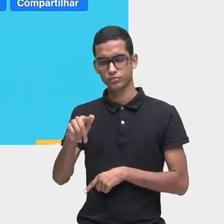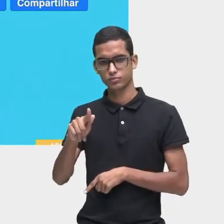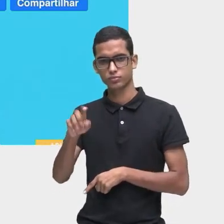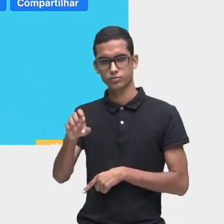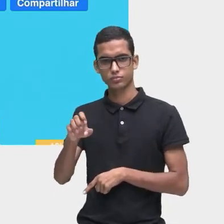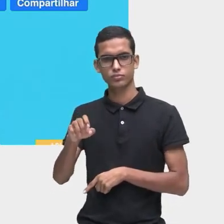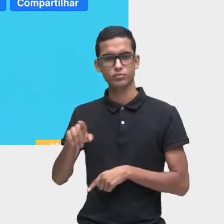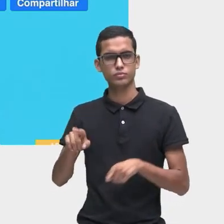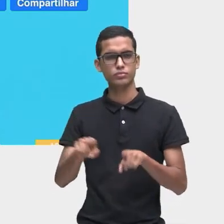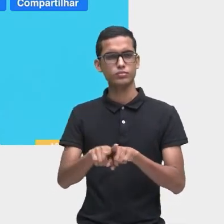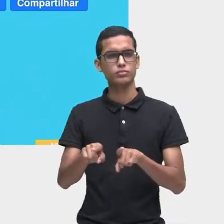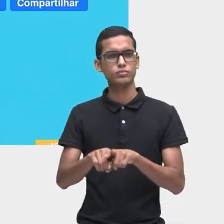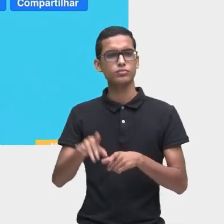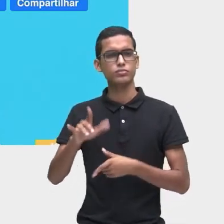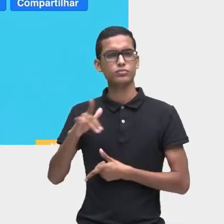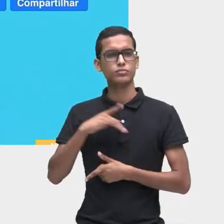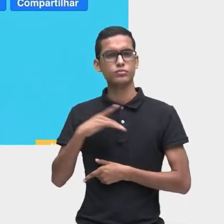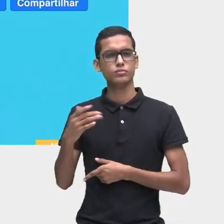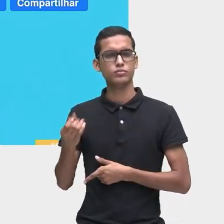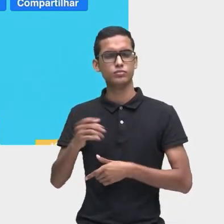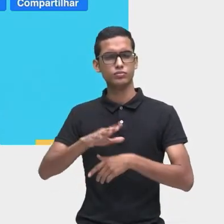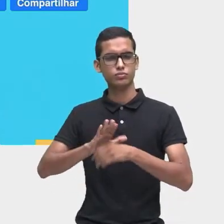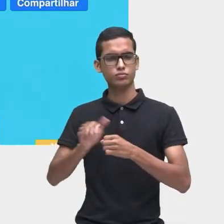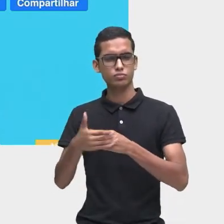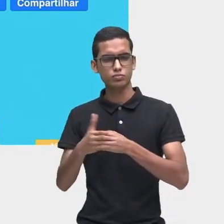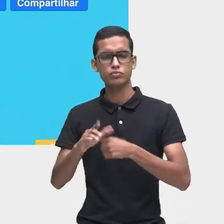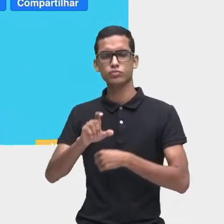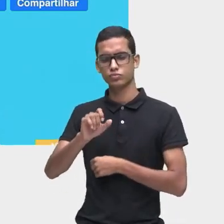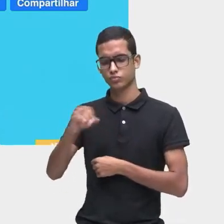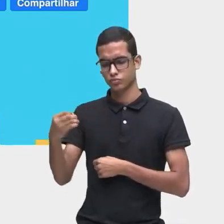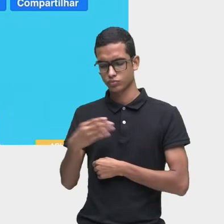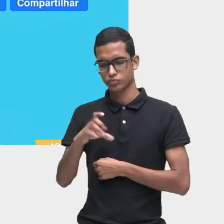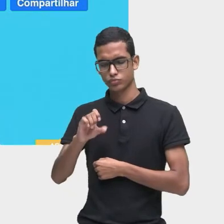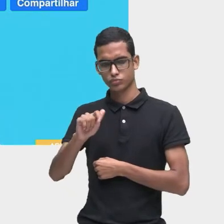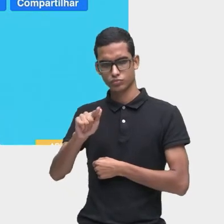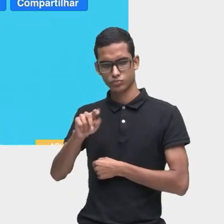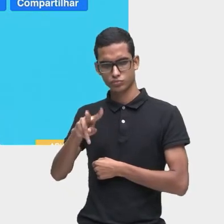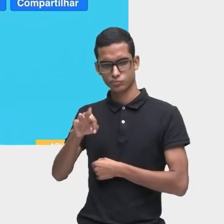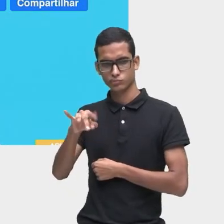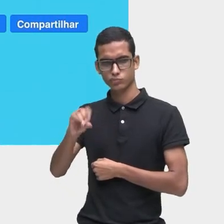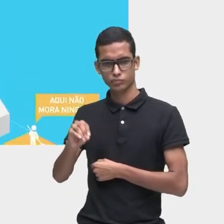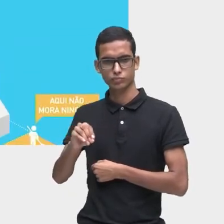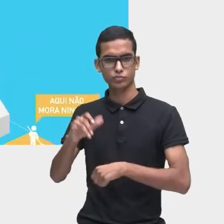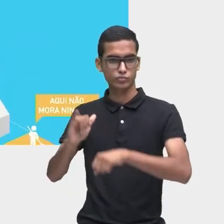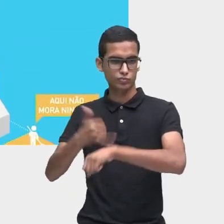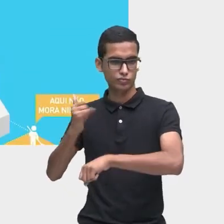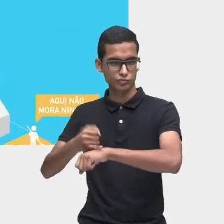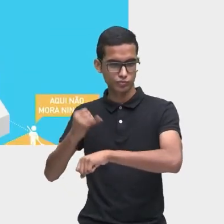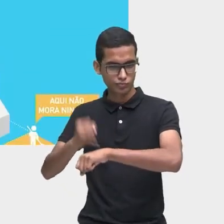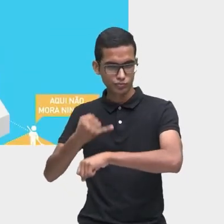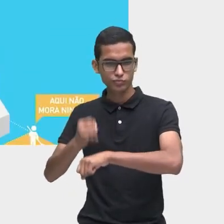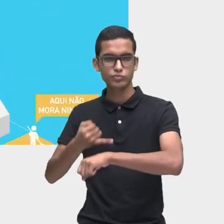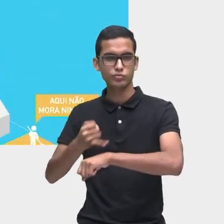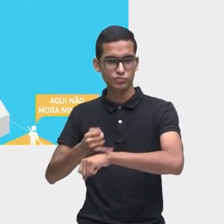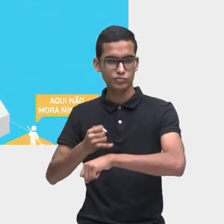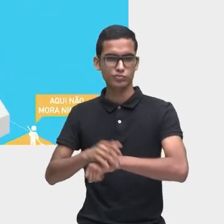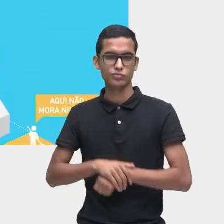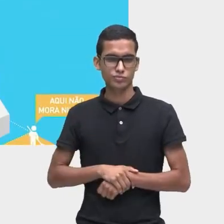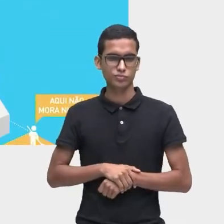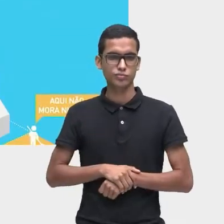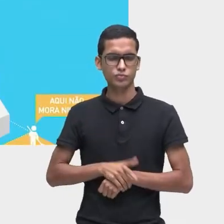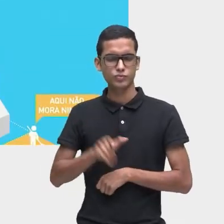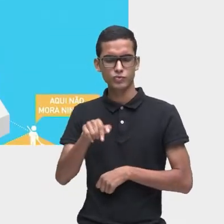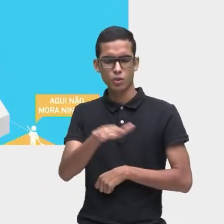Tancredo Neves, Novo Aleixo, o Coroado, Japim, bairro da Raiz, São Raimundo, como